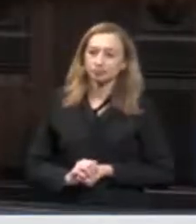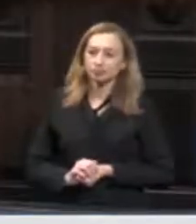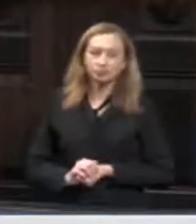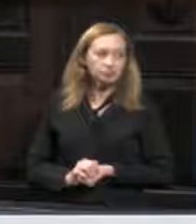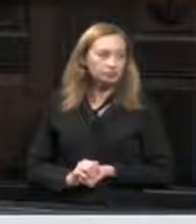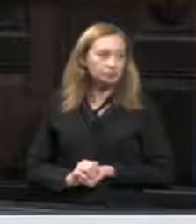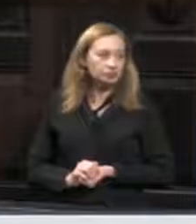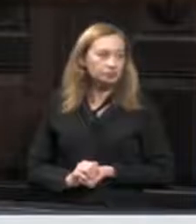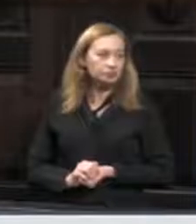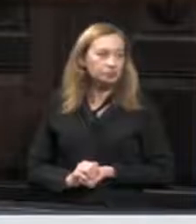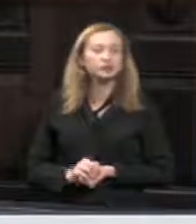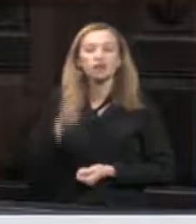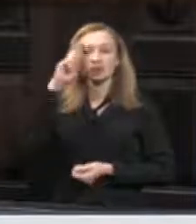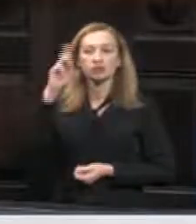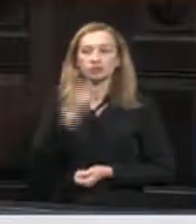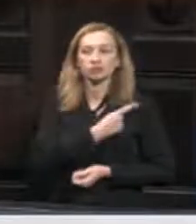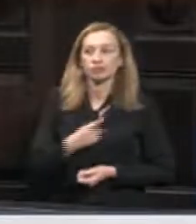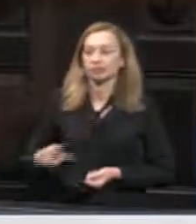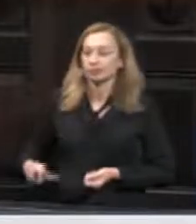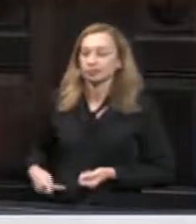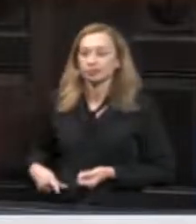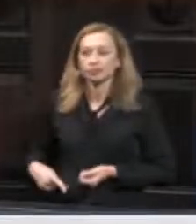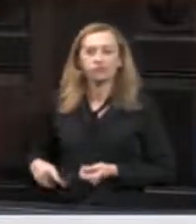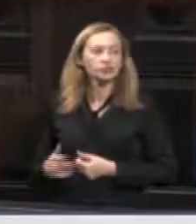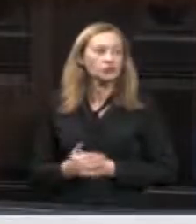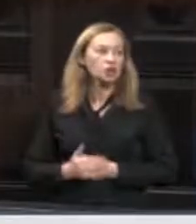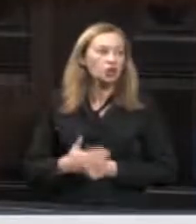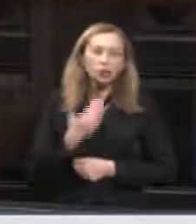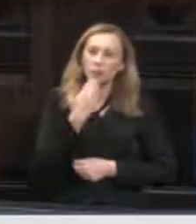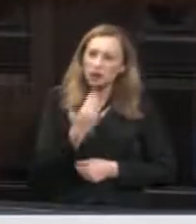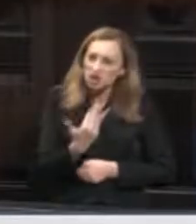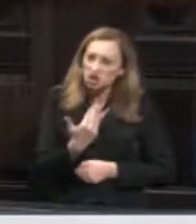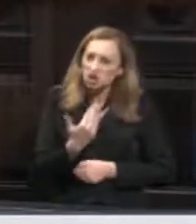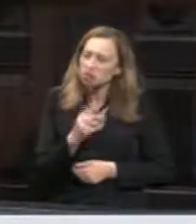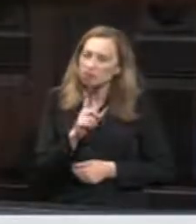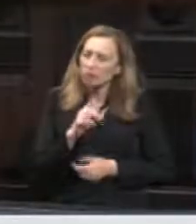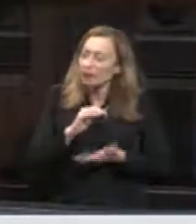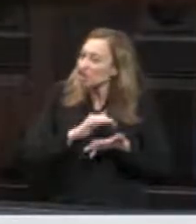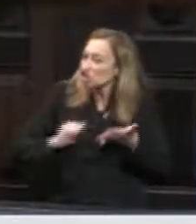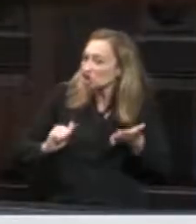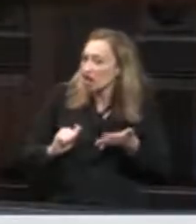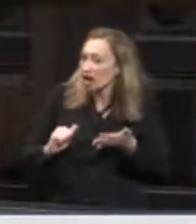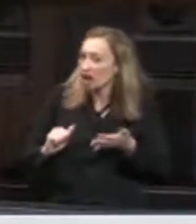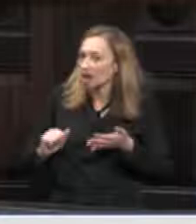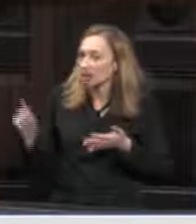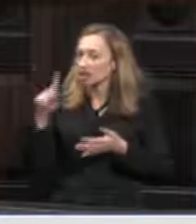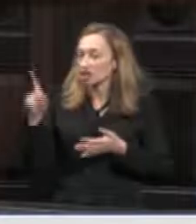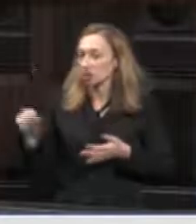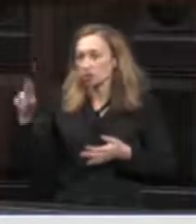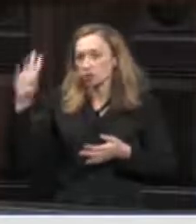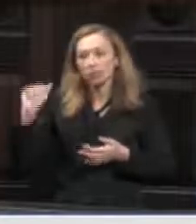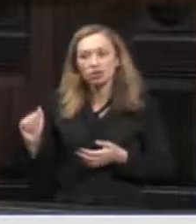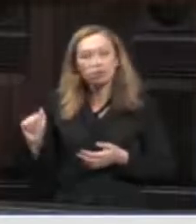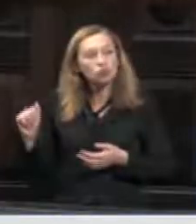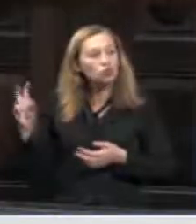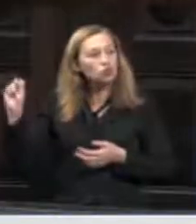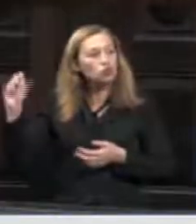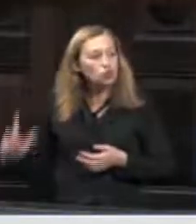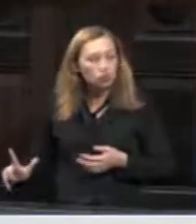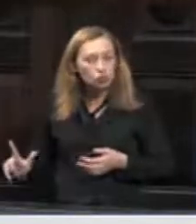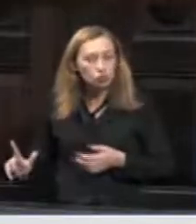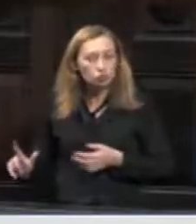Zona Sul. Senhor presidente, o apelo não é para tirar da Zona Sul. O apelo é que nós possamos, na